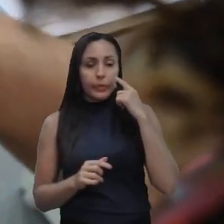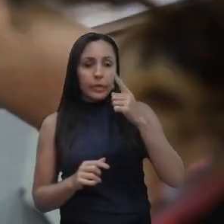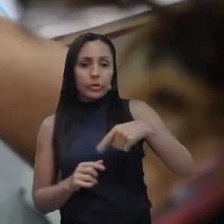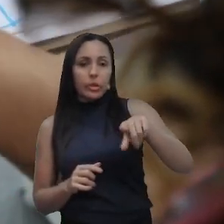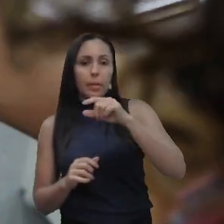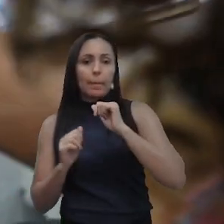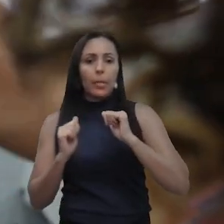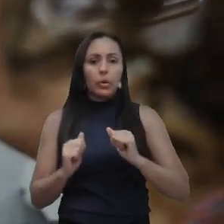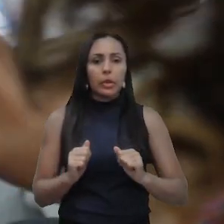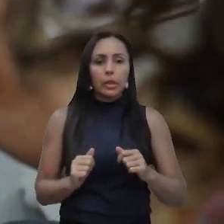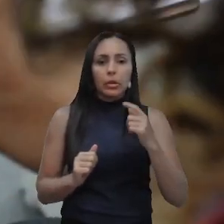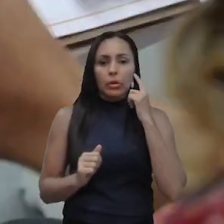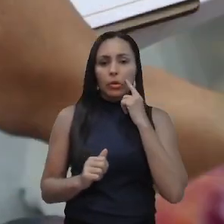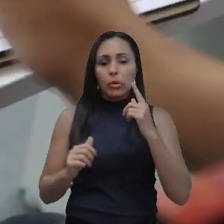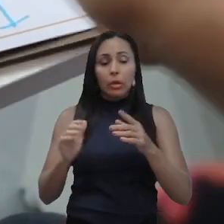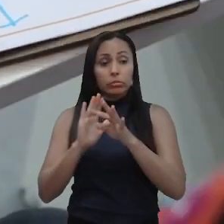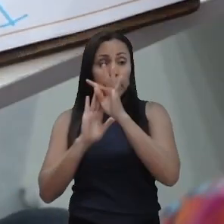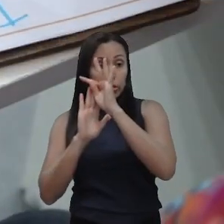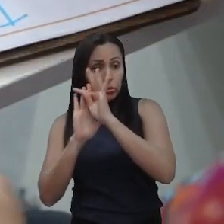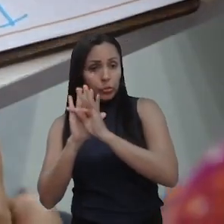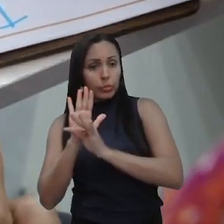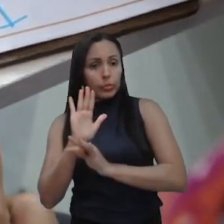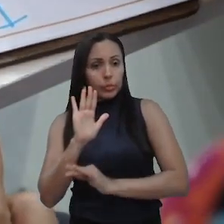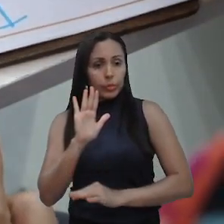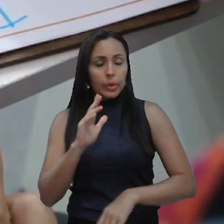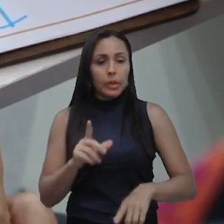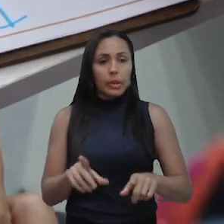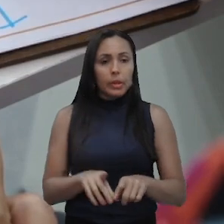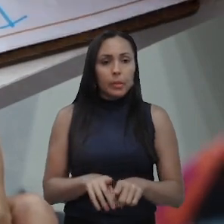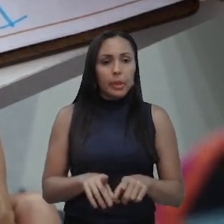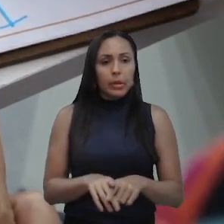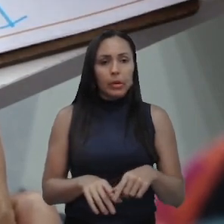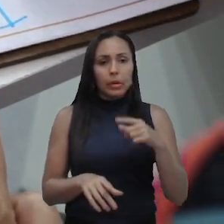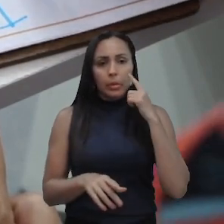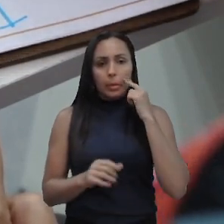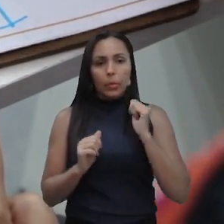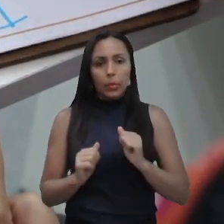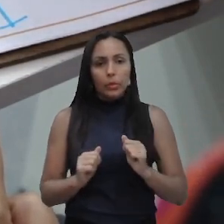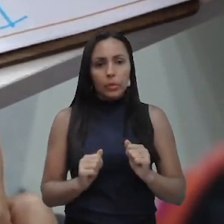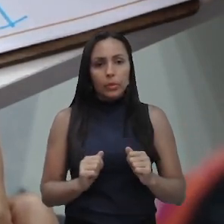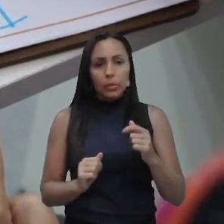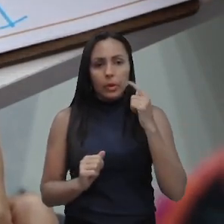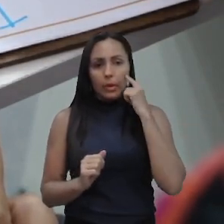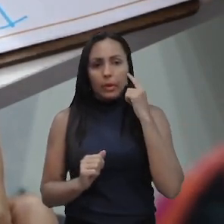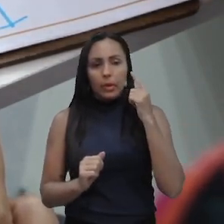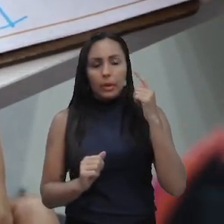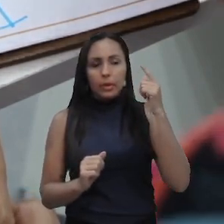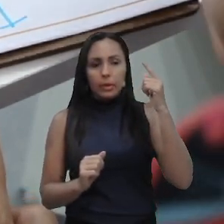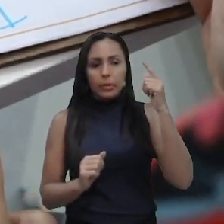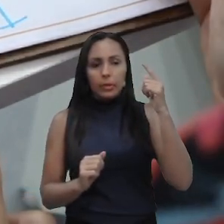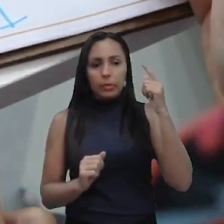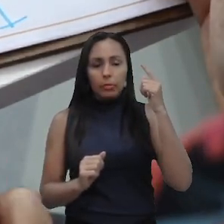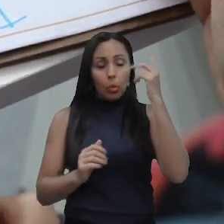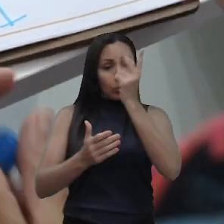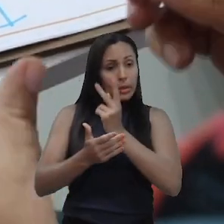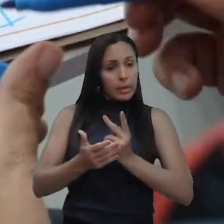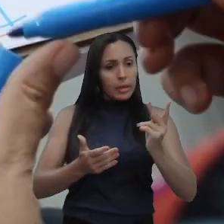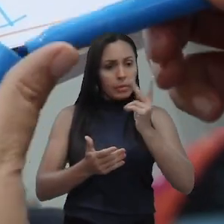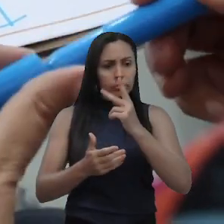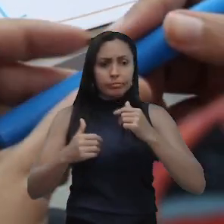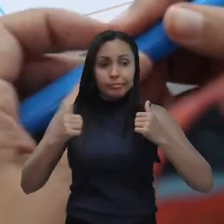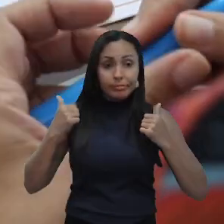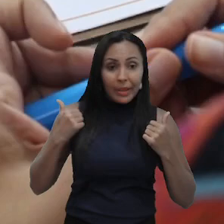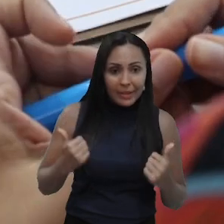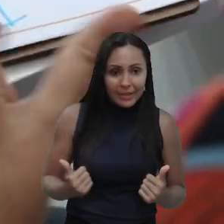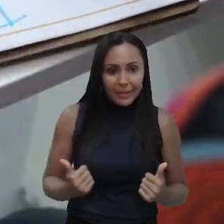poderia colocar texto, mas onde também a gente poderia colocar uma imagem. Beleza? E